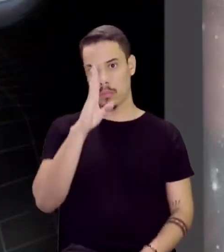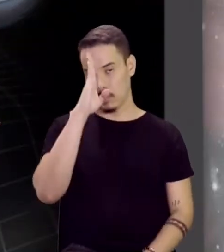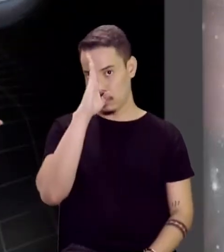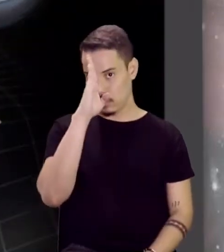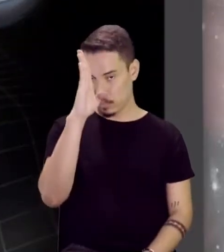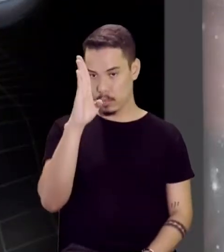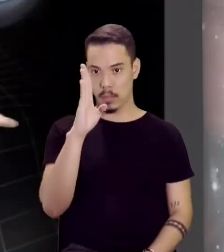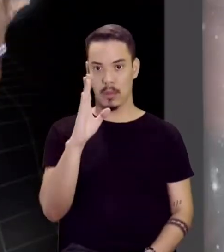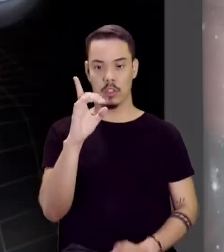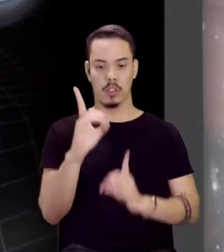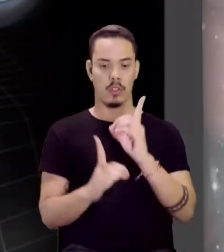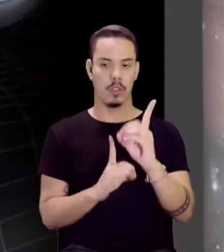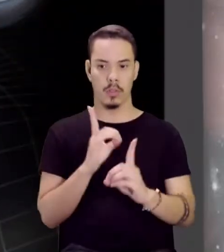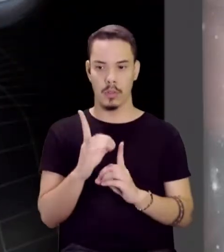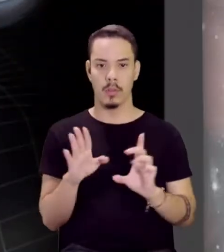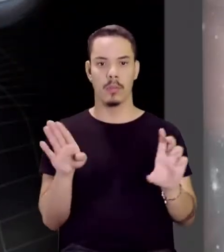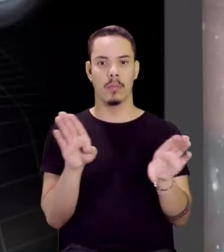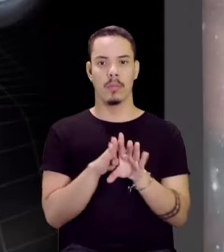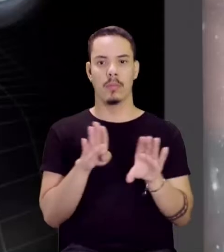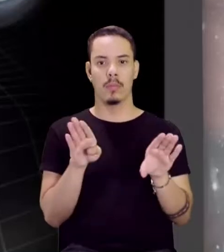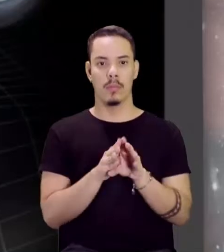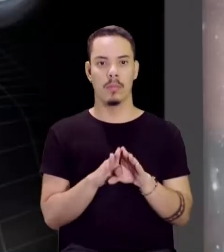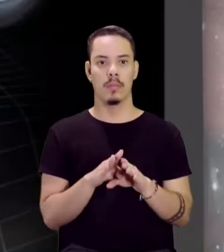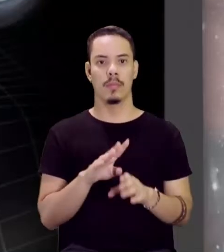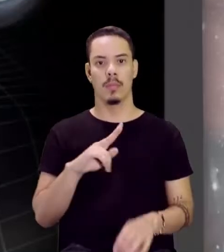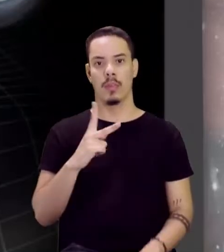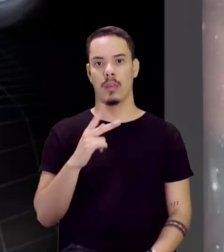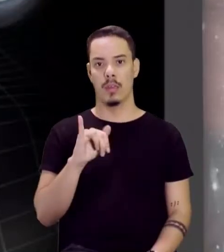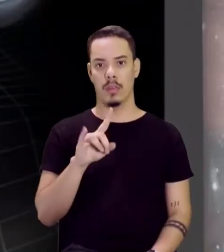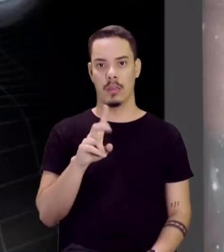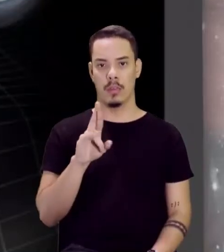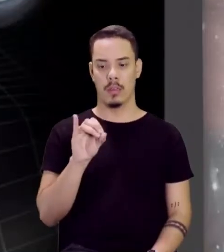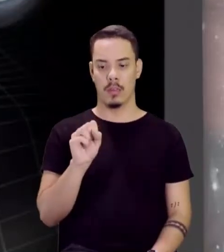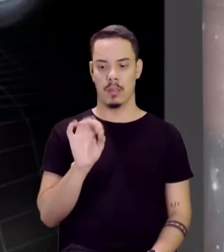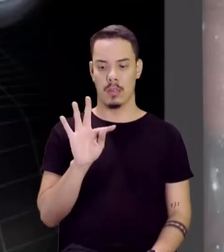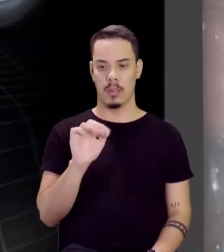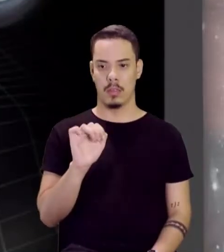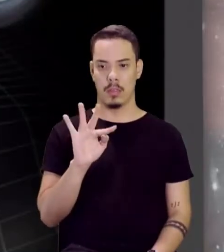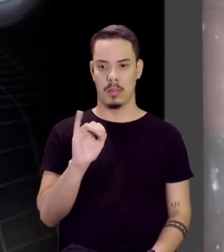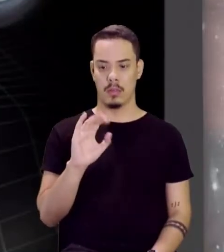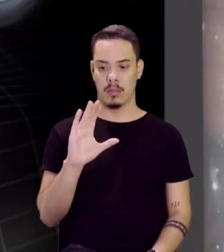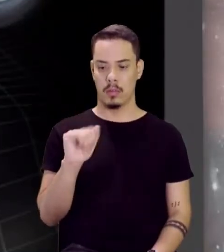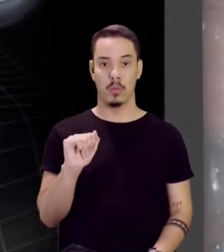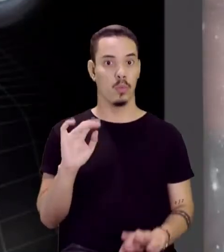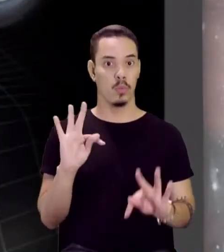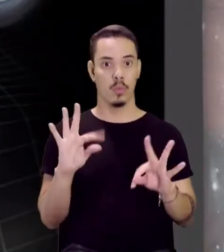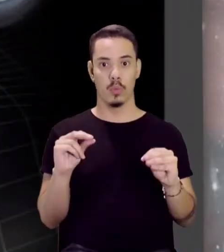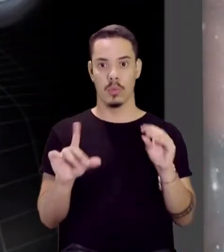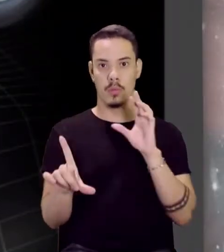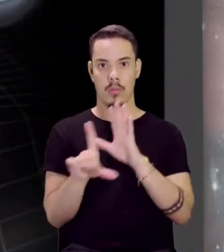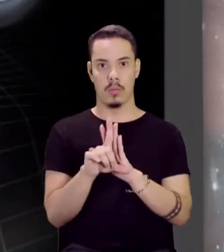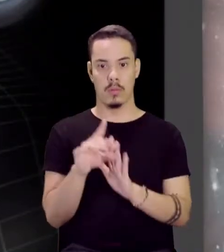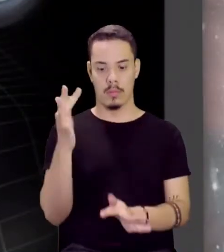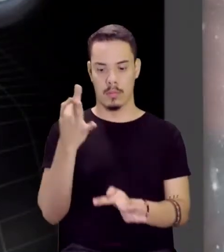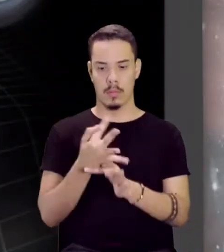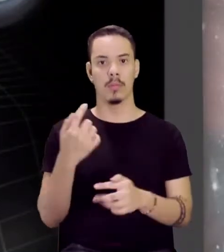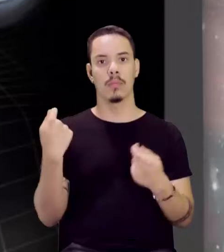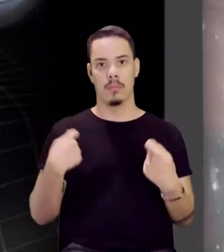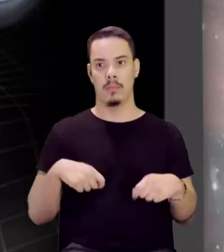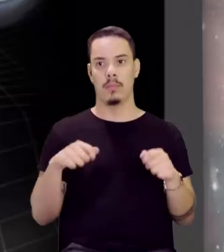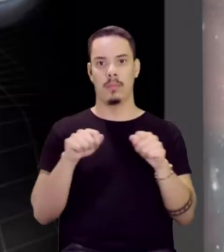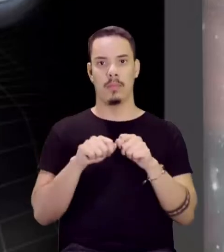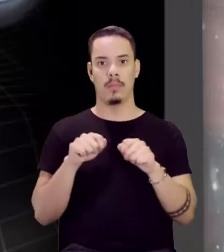Princípio fundamental da dinâmica, princípio fundamental da hidrostática, para ser leis que você utiliza na física, ela tem que passar por uma série